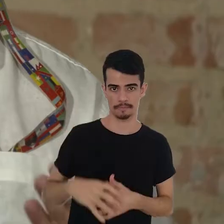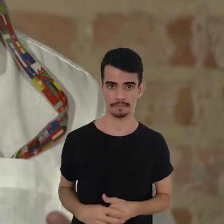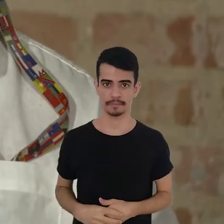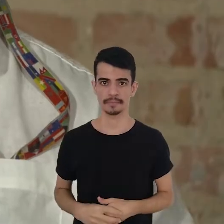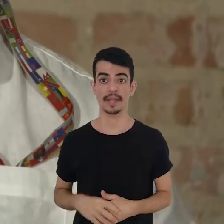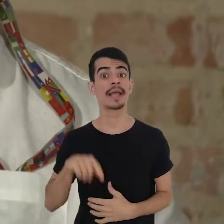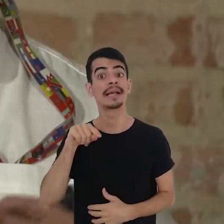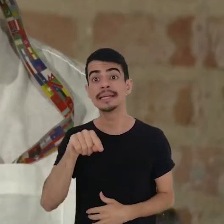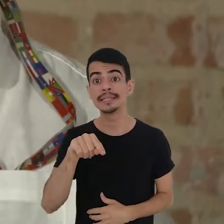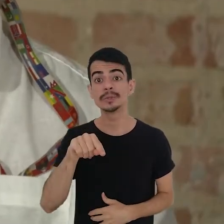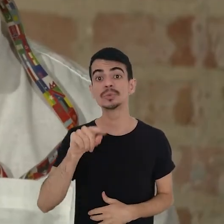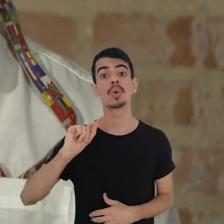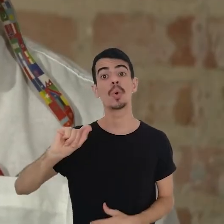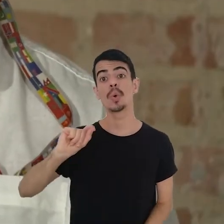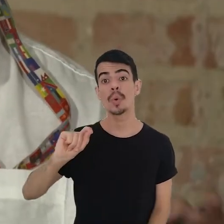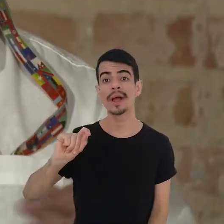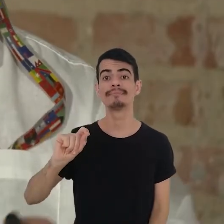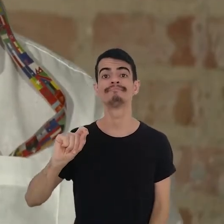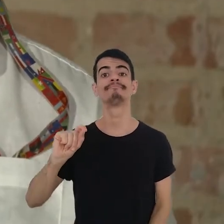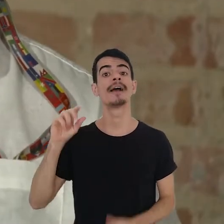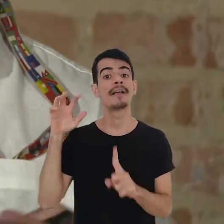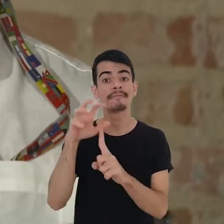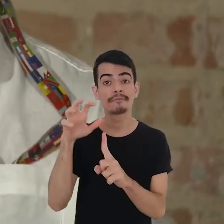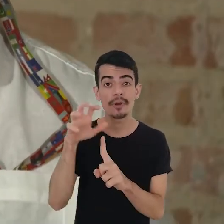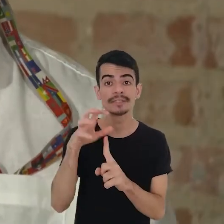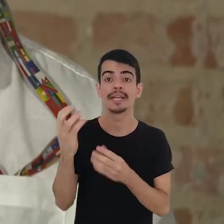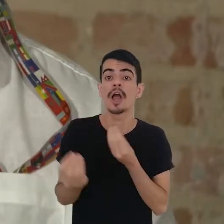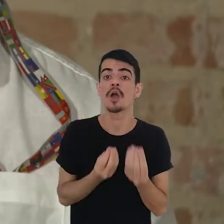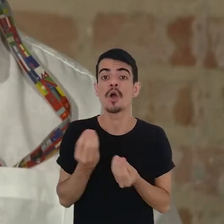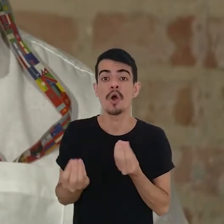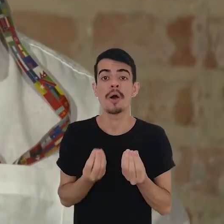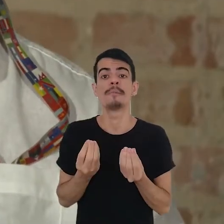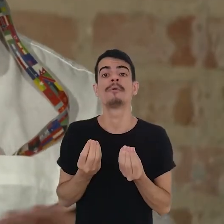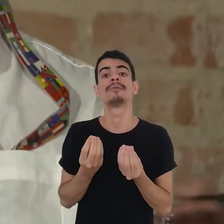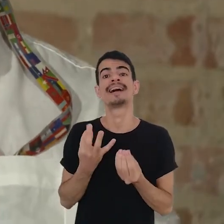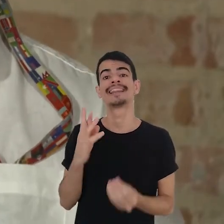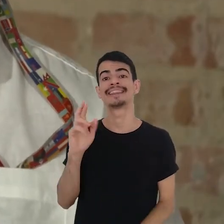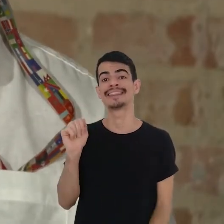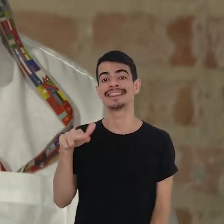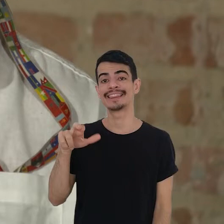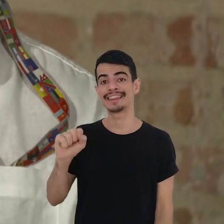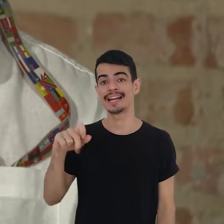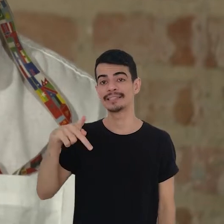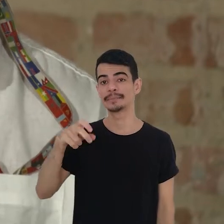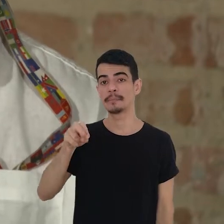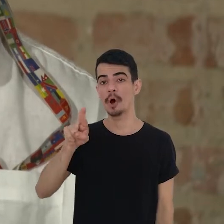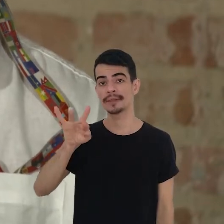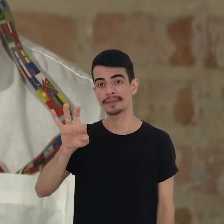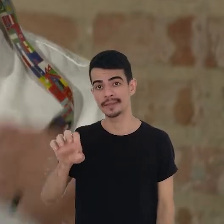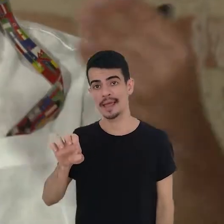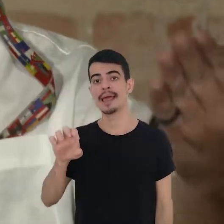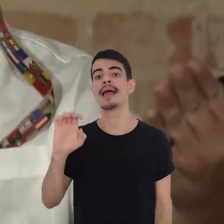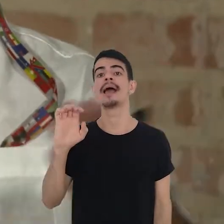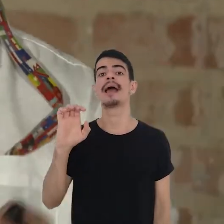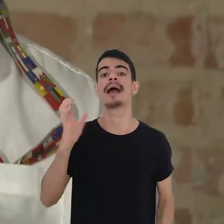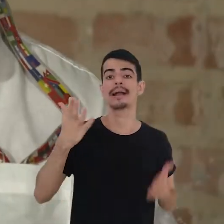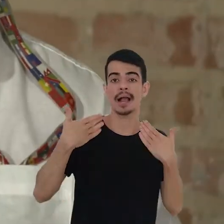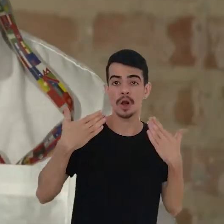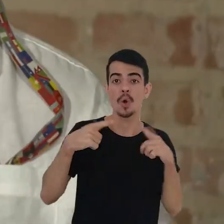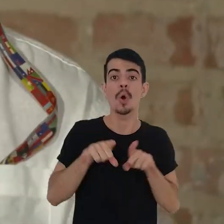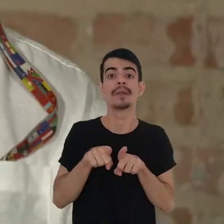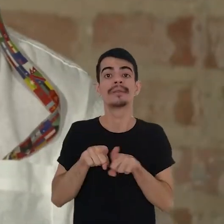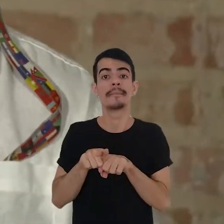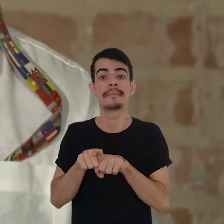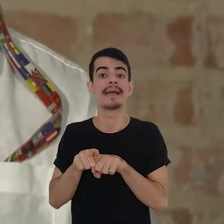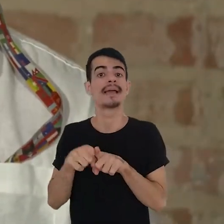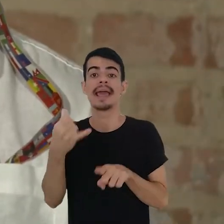Se reflete no transporte de calor, no transporte de massa e no transporte de energia como um todo, entre o Equador